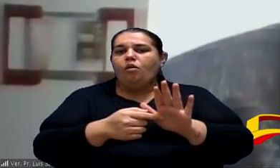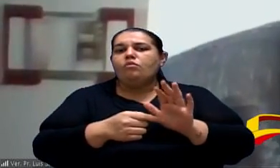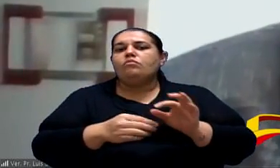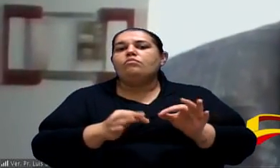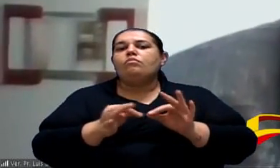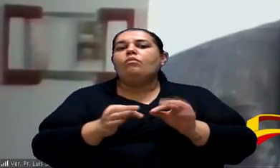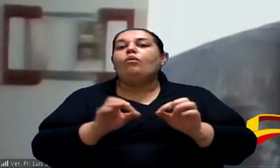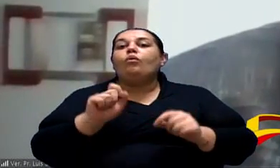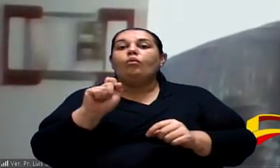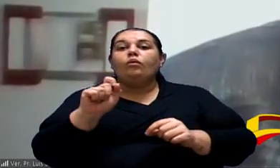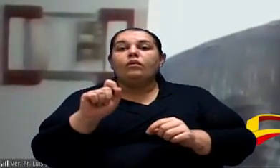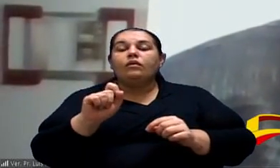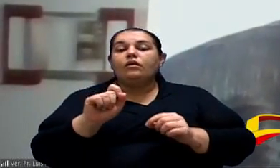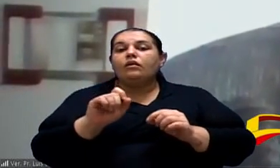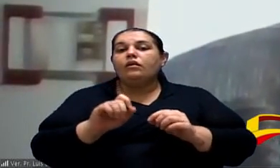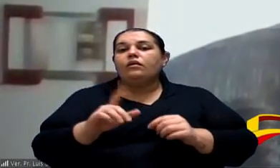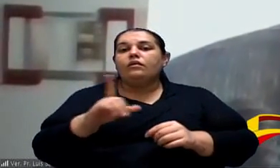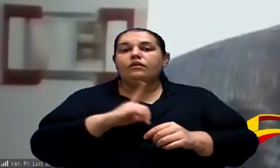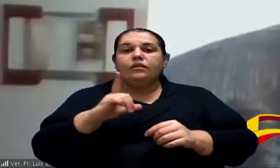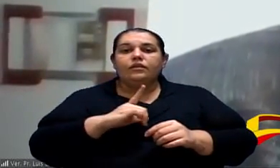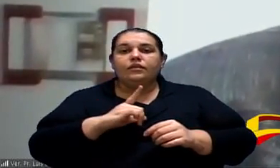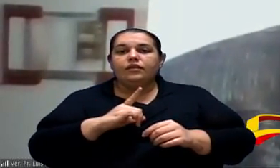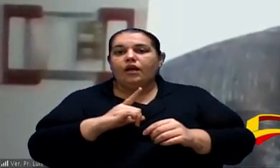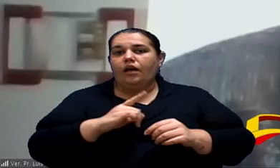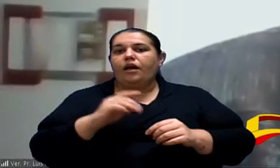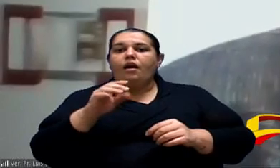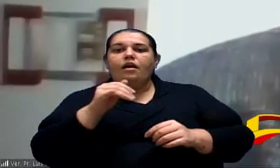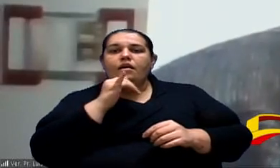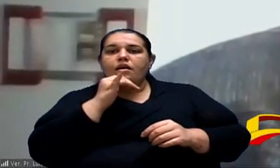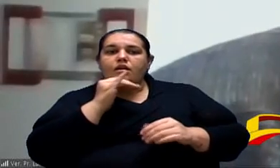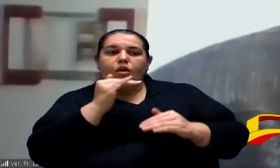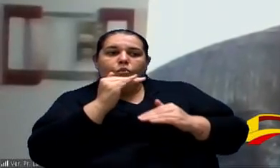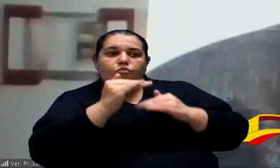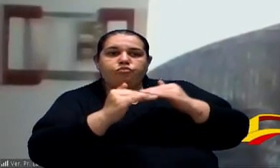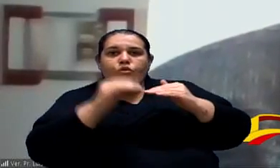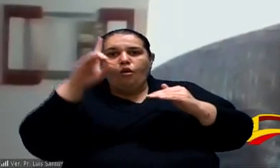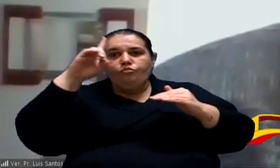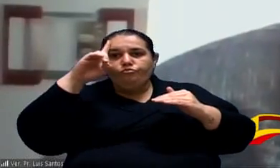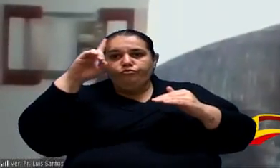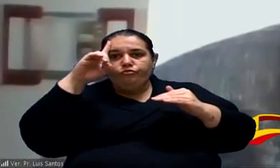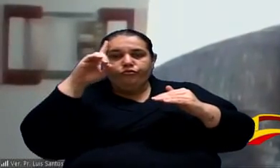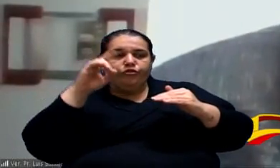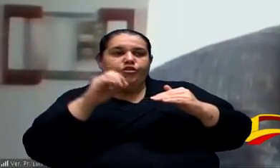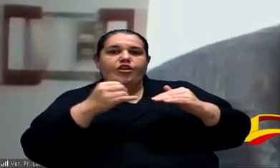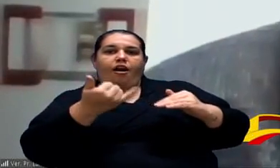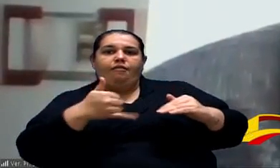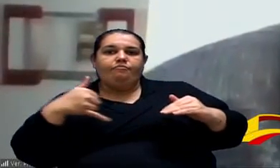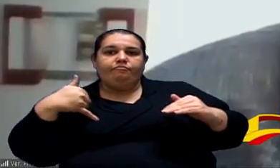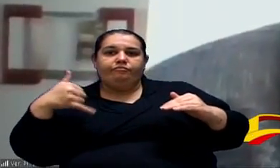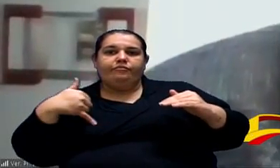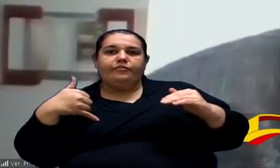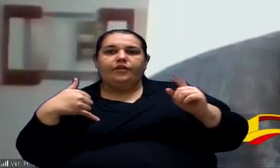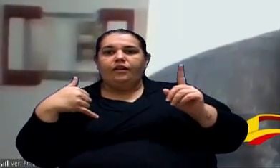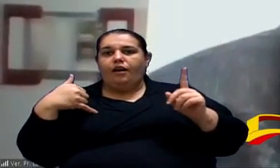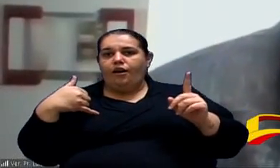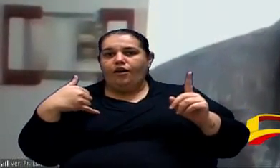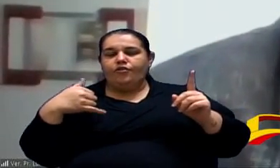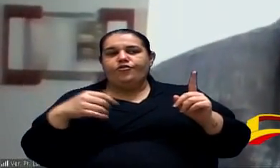de escalonamento de pagamento desses benefícios conforme a idade e o